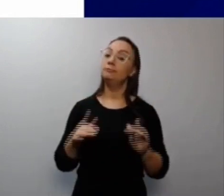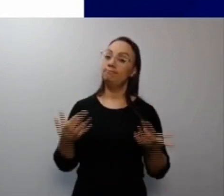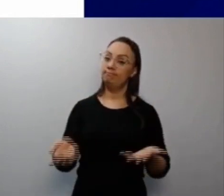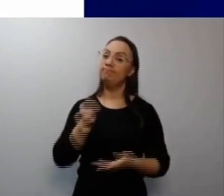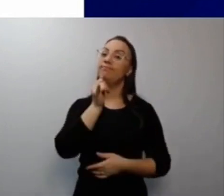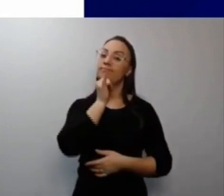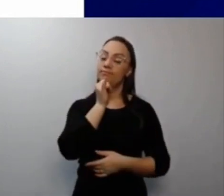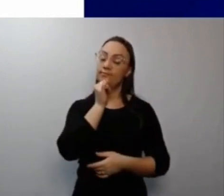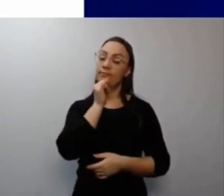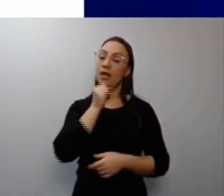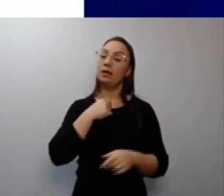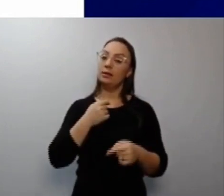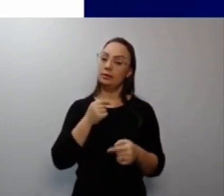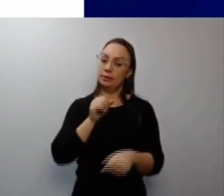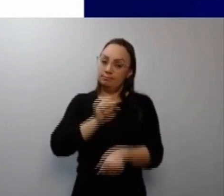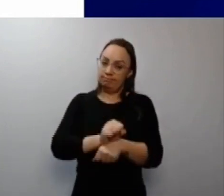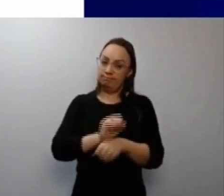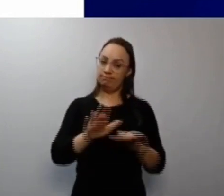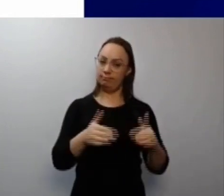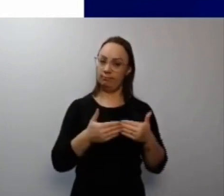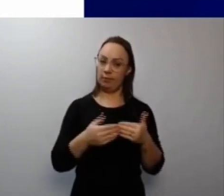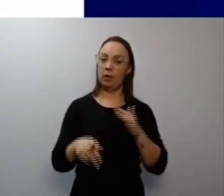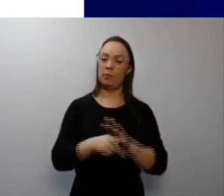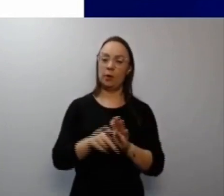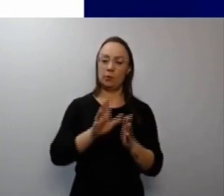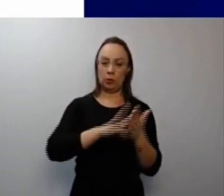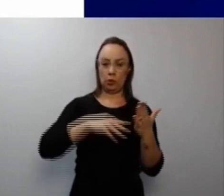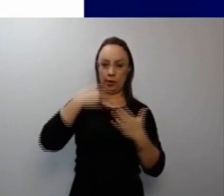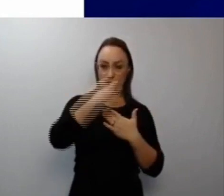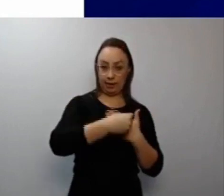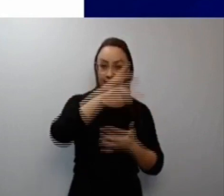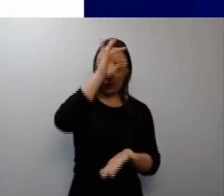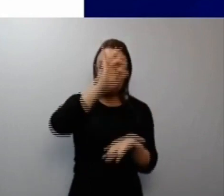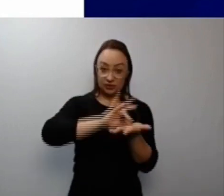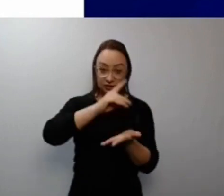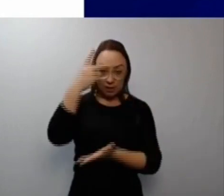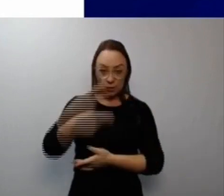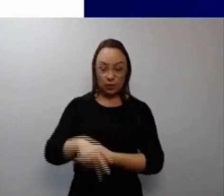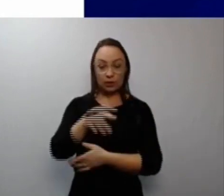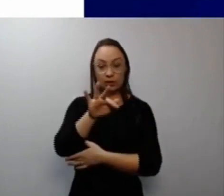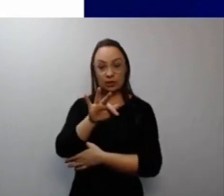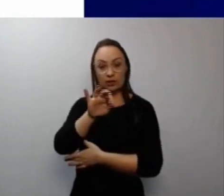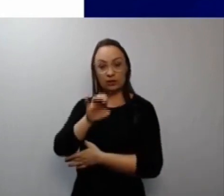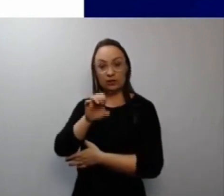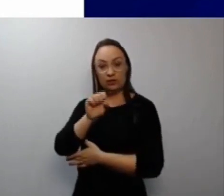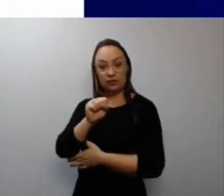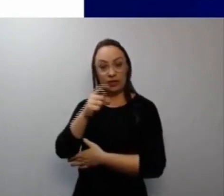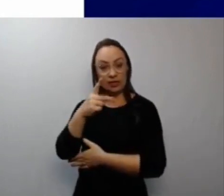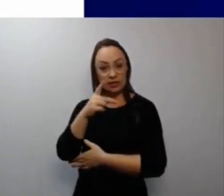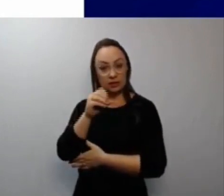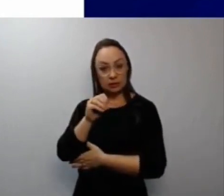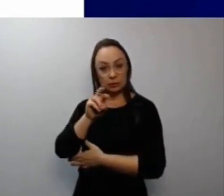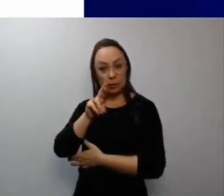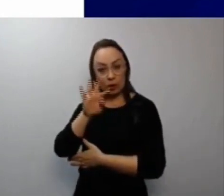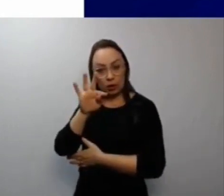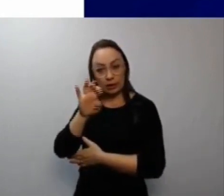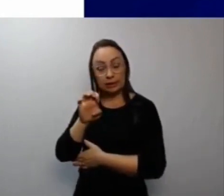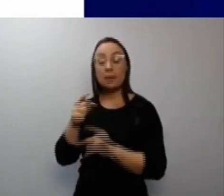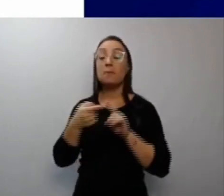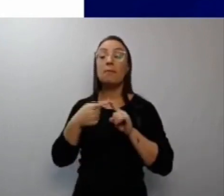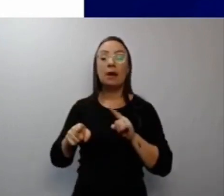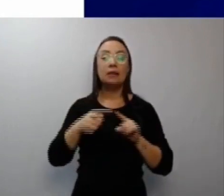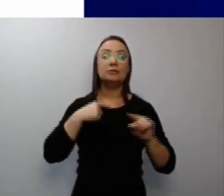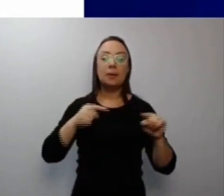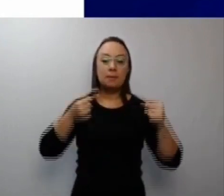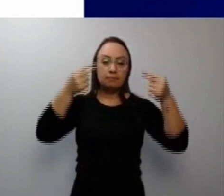atividades, o calendário oficial do Estado de Santa Catarina, que é um calendário da FESPORTE, mas ao mesmo tempo as competições,